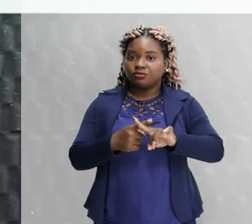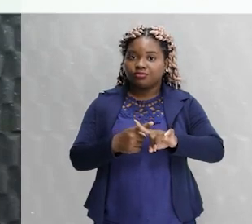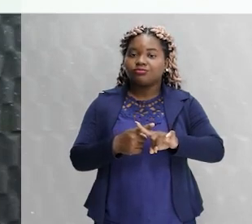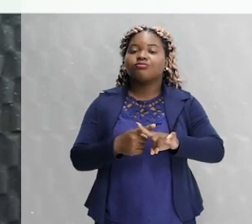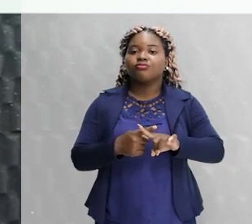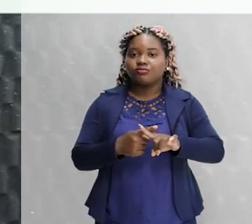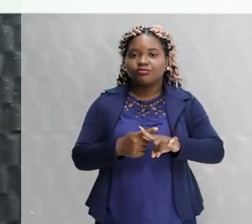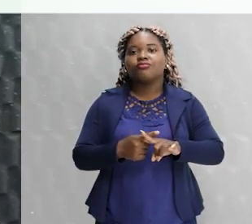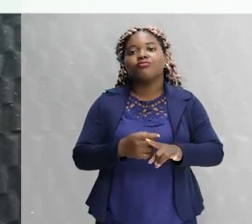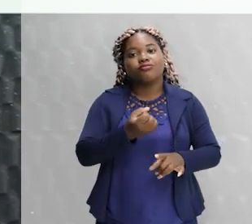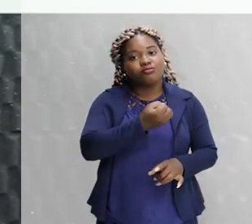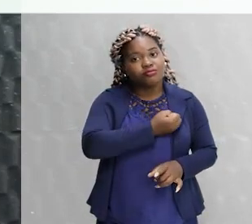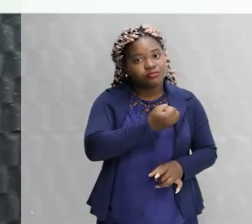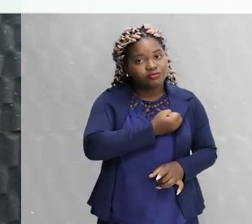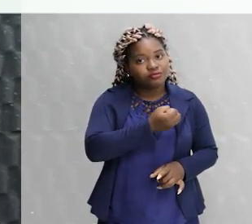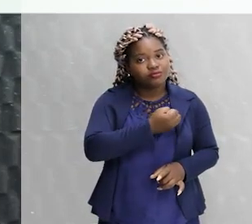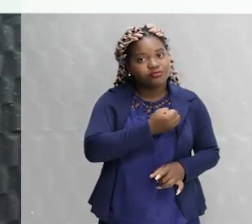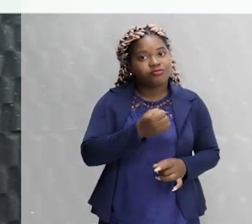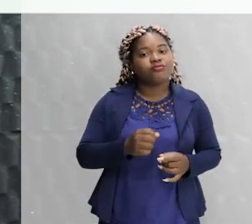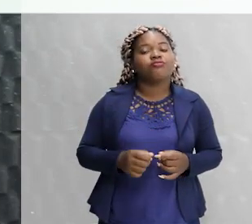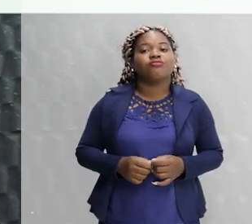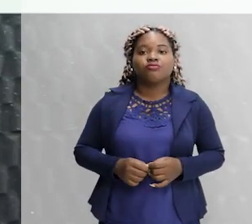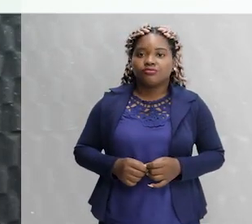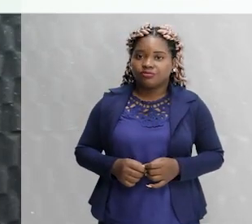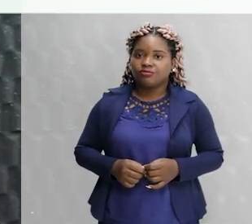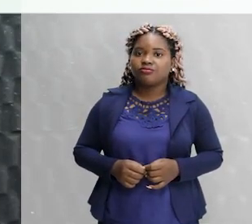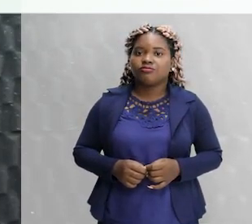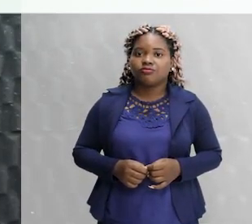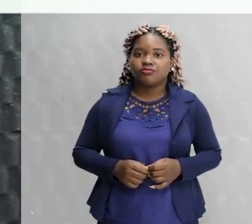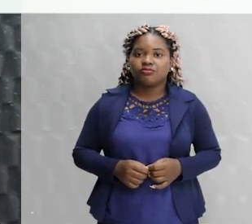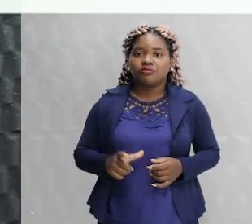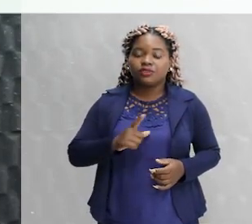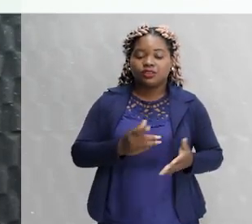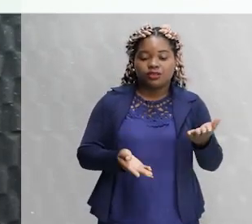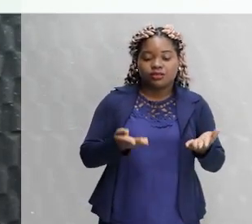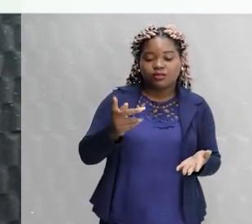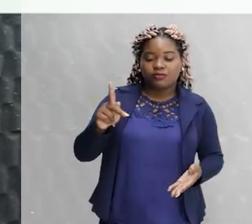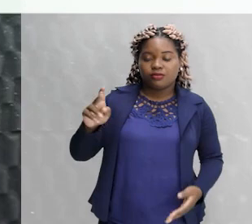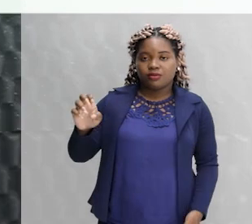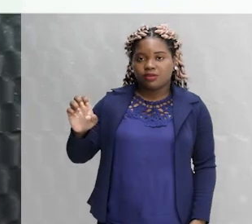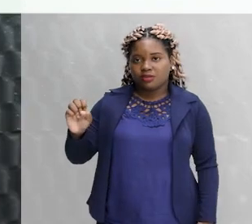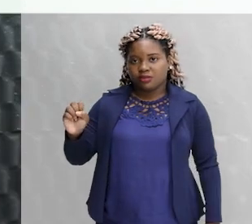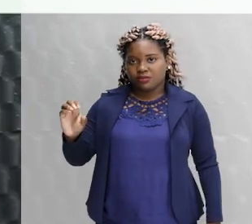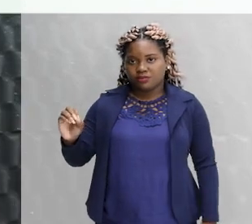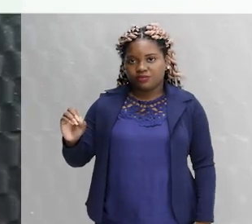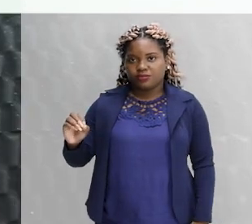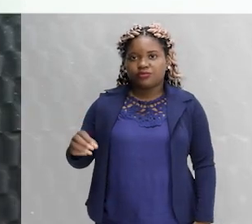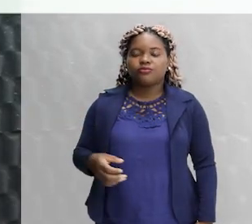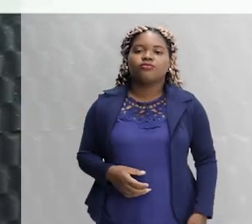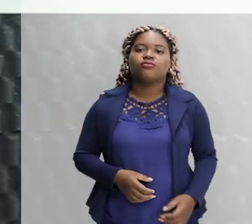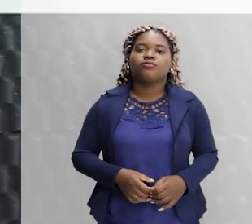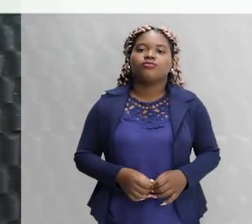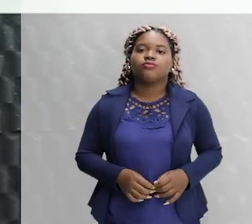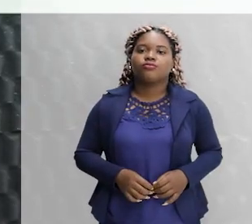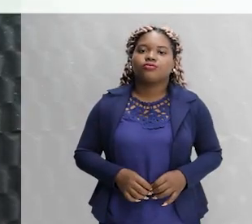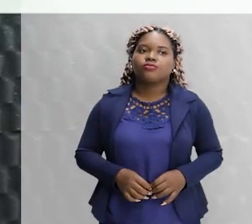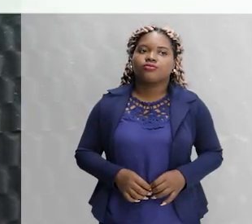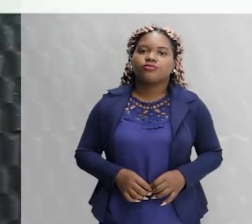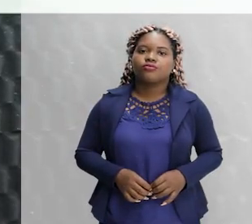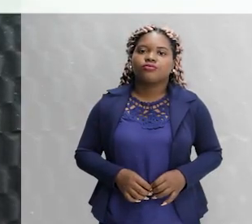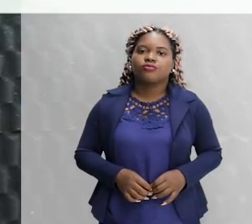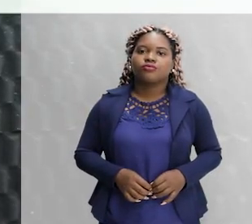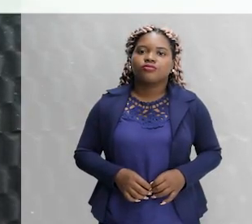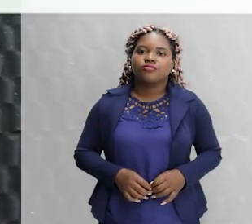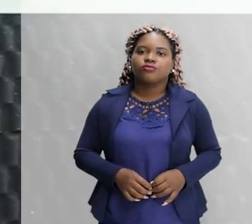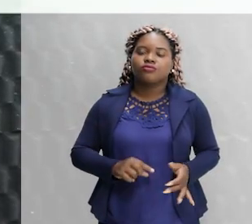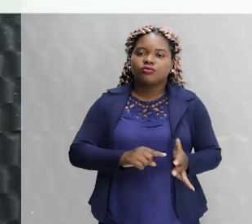pelo respectivo, tem que multiplicar o valor pelo respectivo peso. Tá? Então, veja bem. Essa